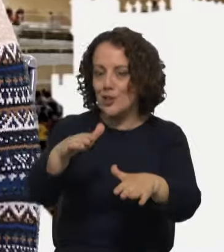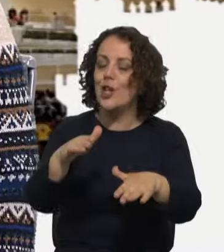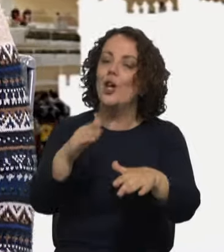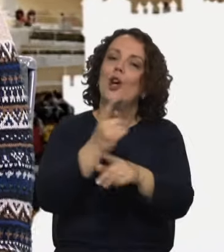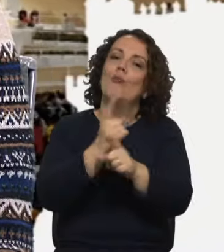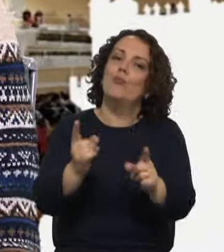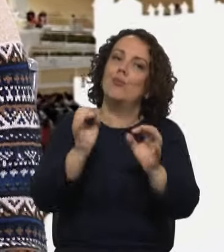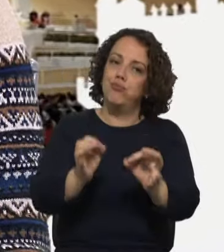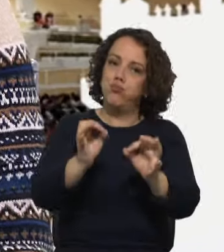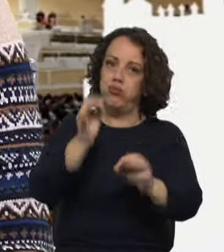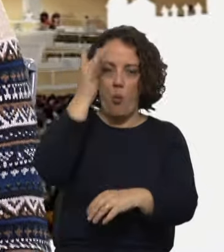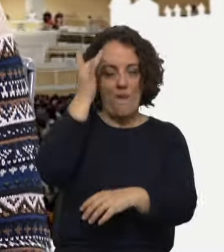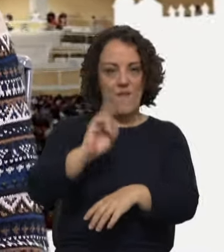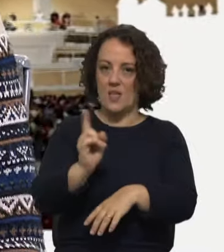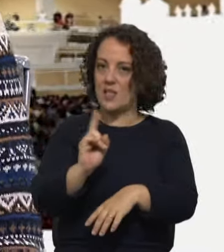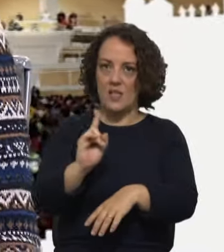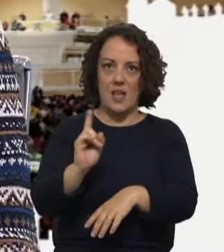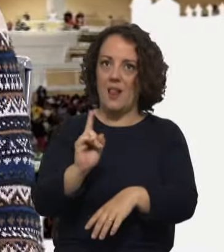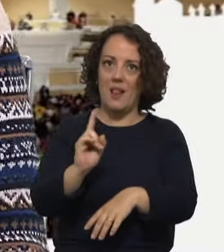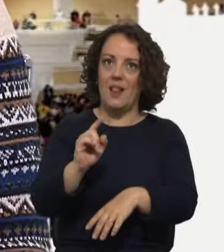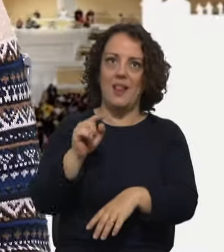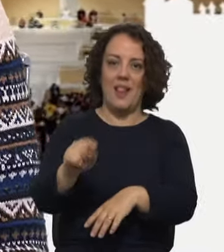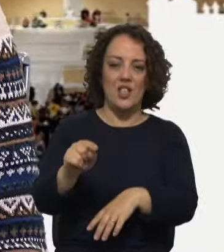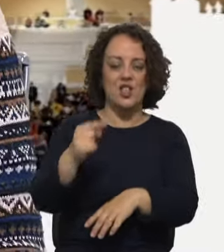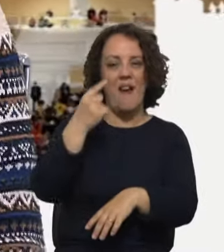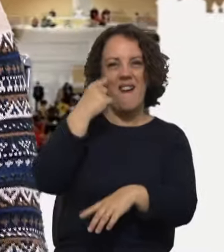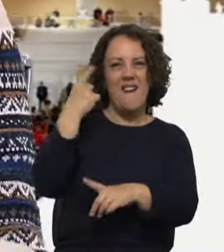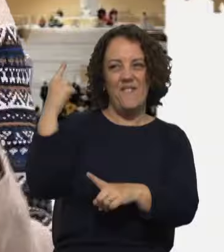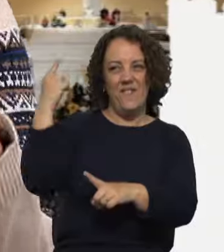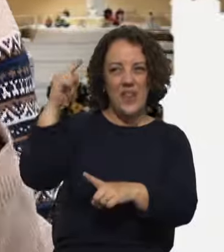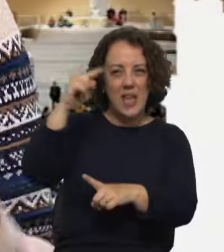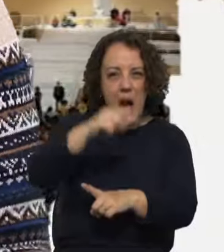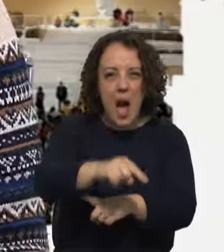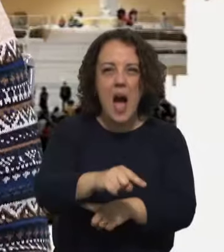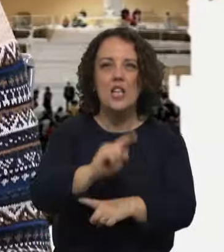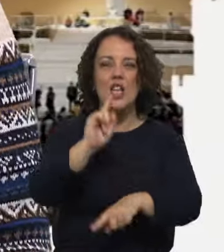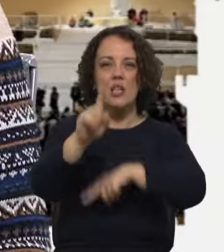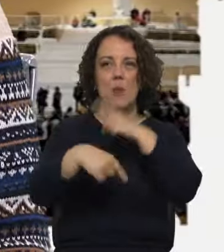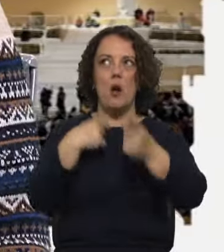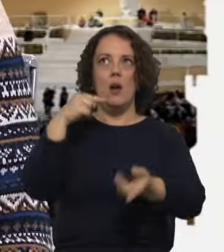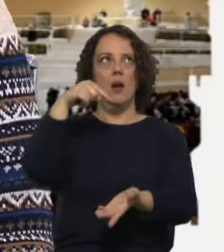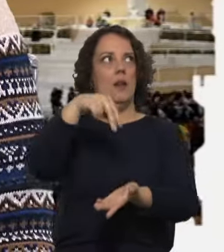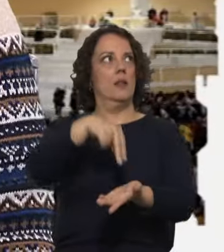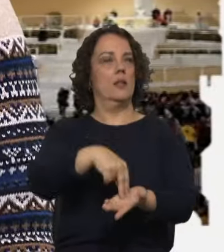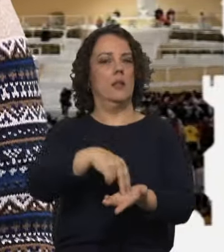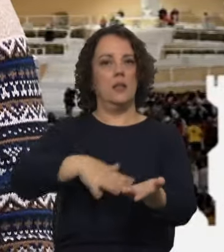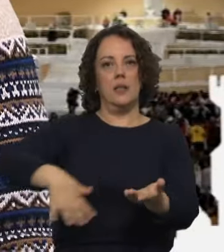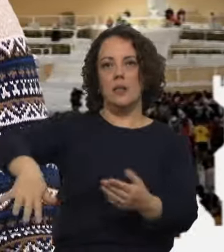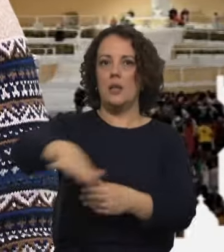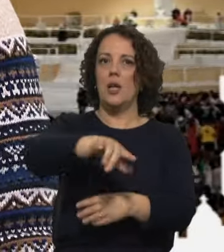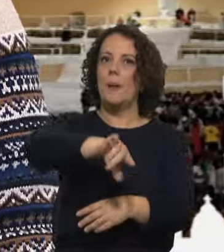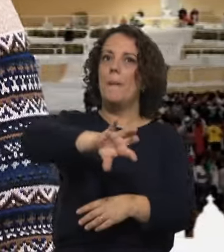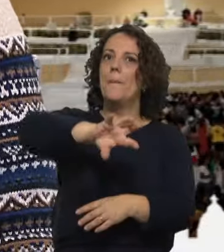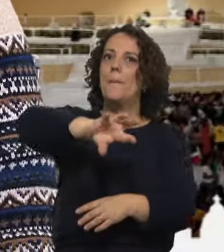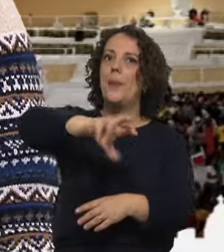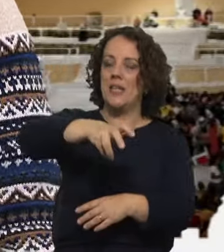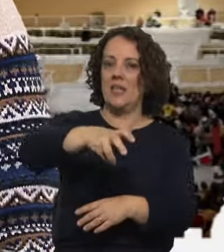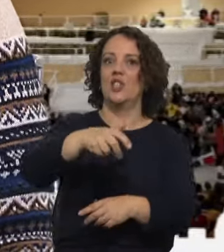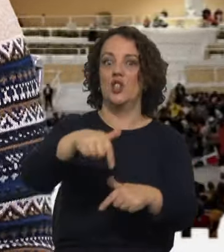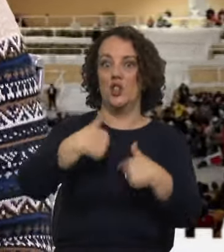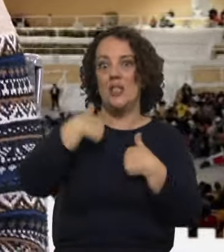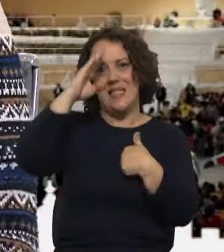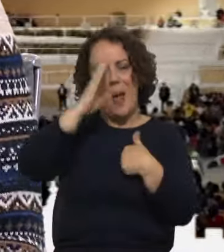é de facto fácil viver eh este tempo todo fazer uma viagem deste tamanho e depois voltar a aterrar num país que nós sabemos que